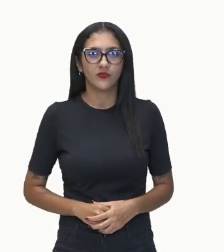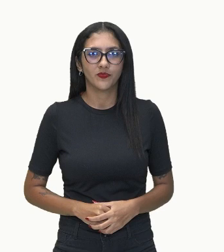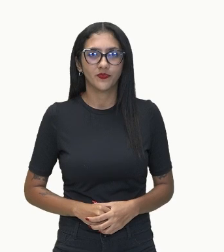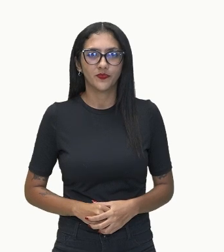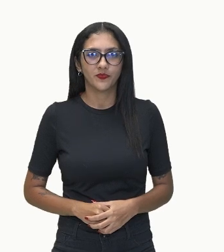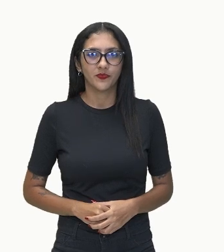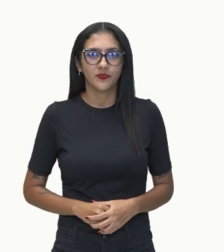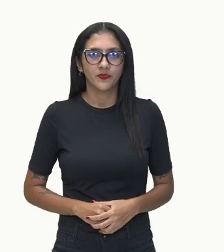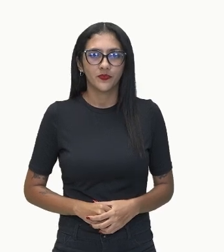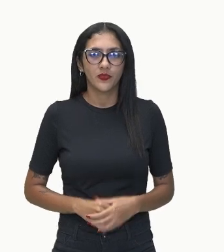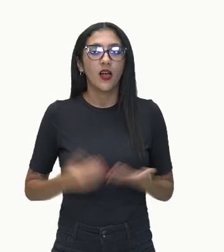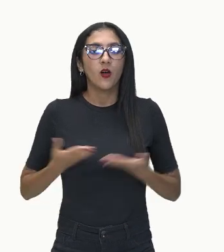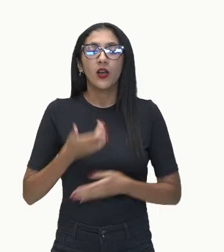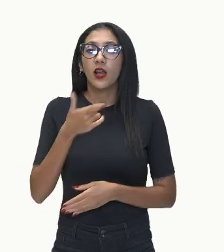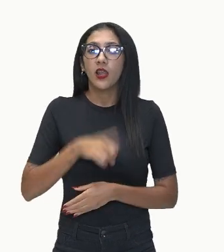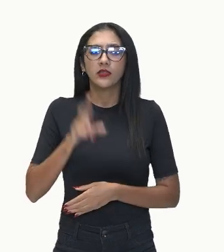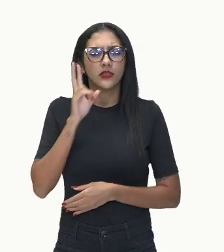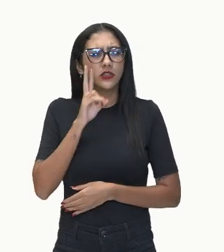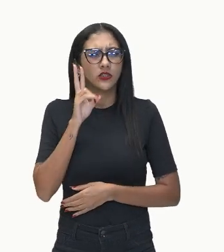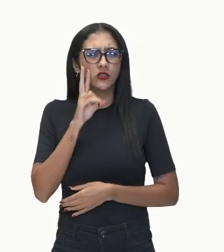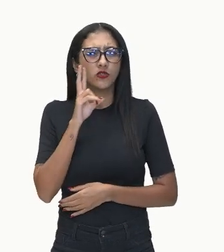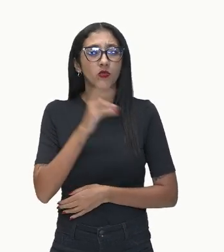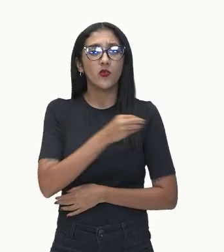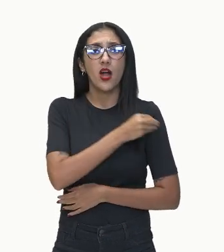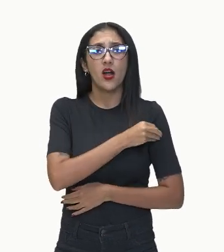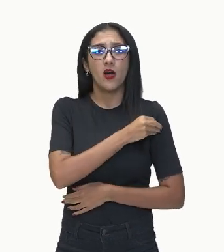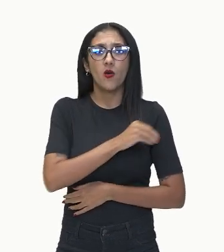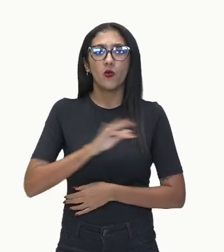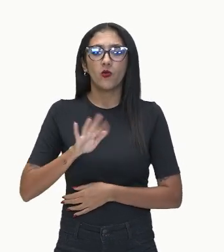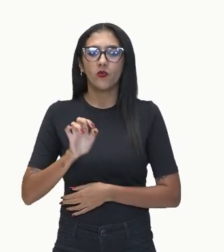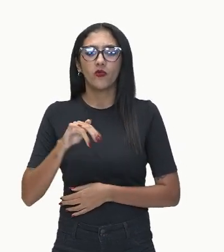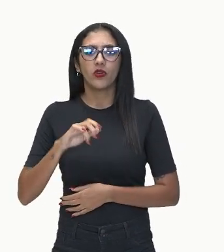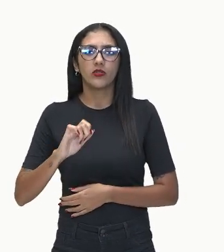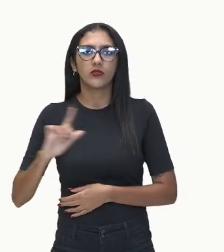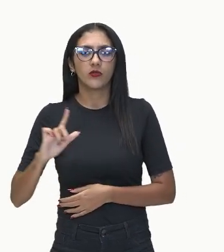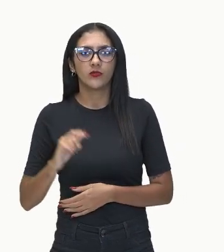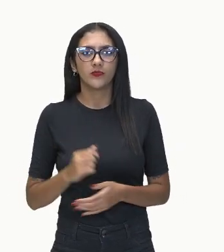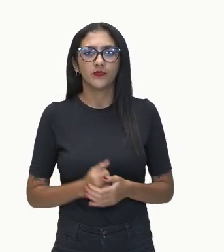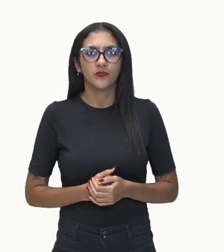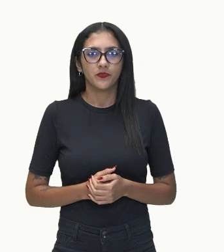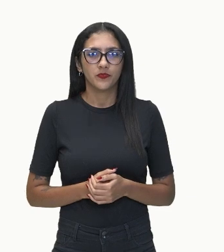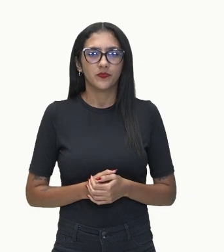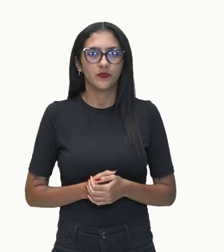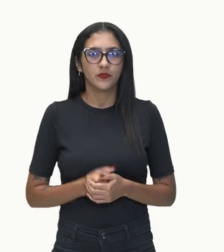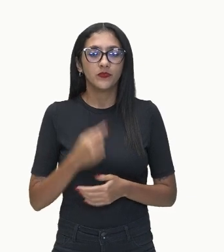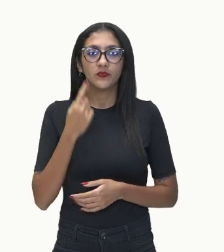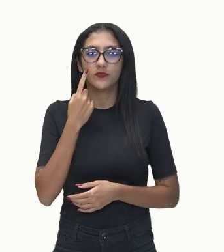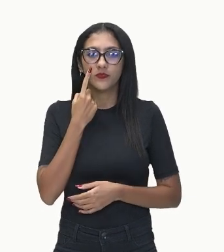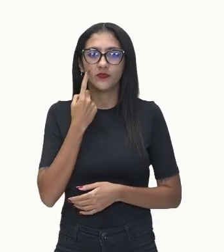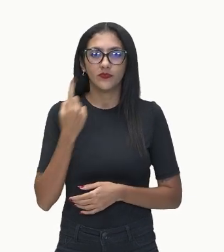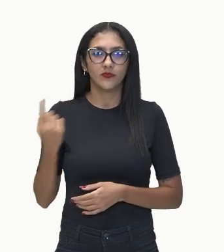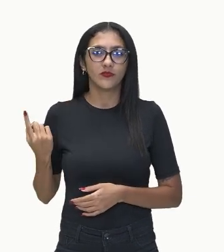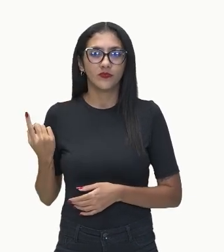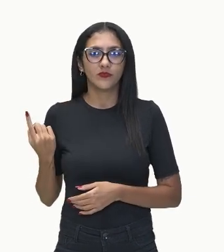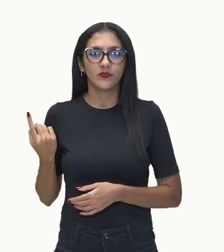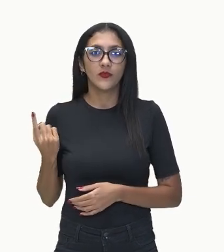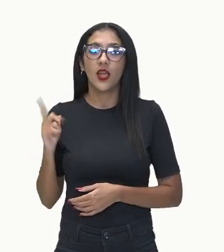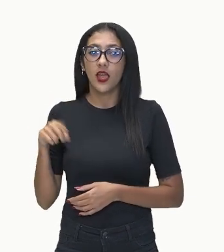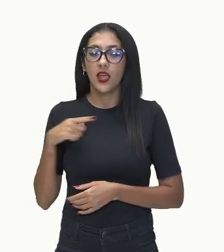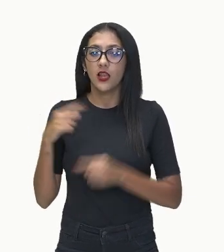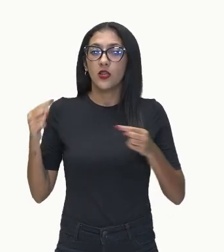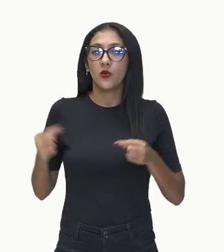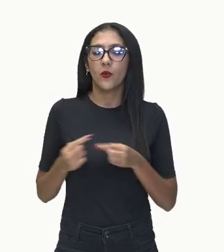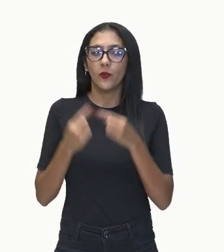diferença, reforçando aqui a diferença entre álcool e fenol, esses dois não são fenóis, somente esse aqui. Por quê?